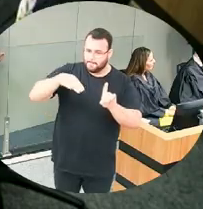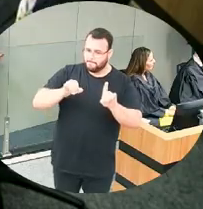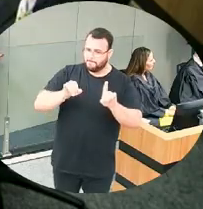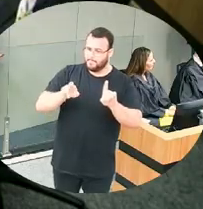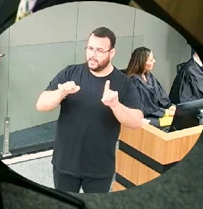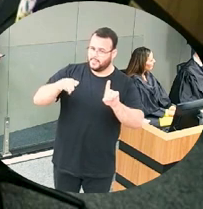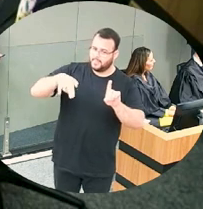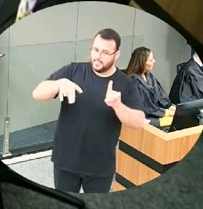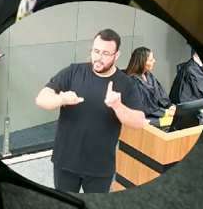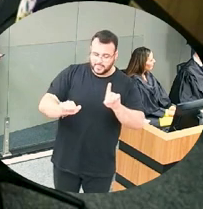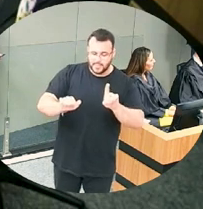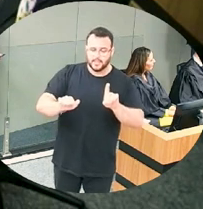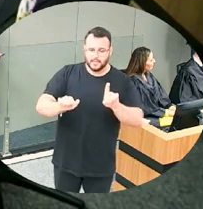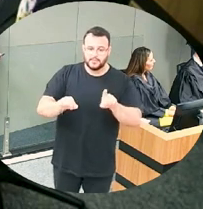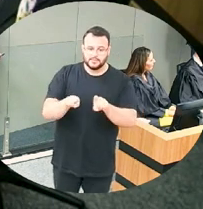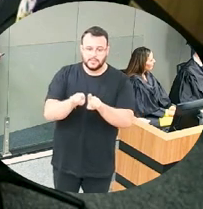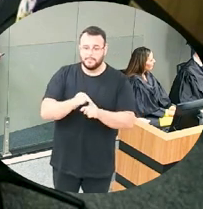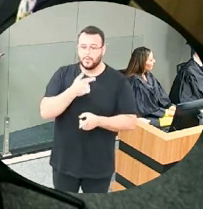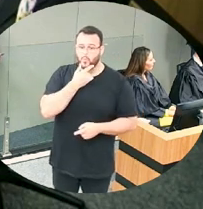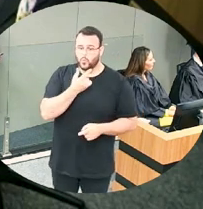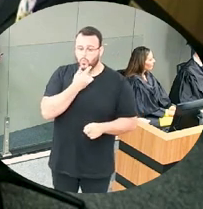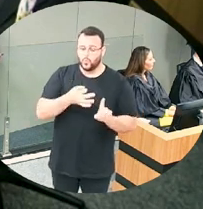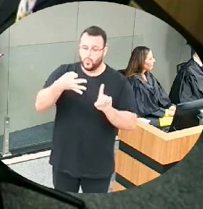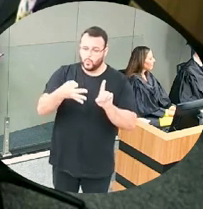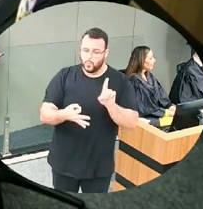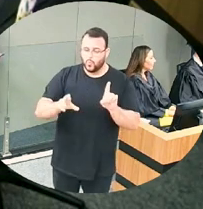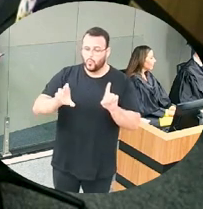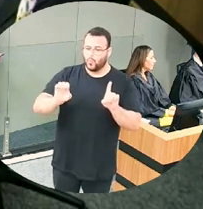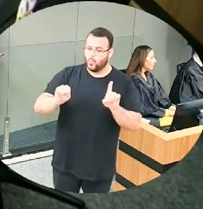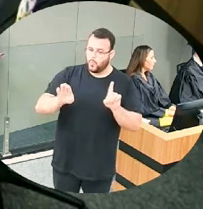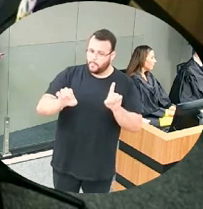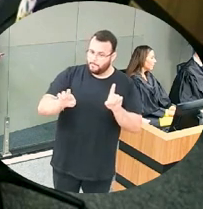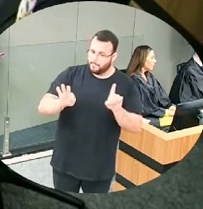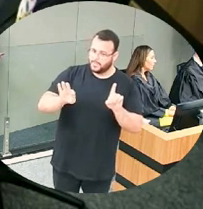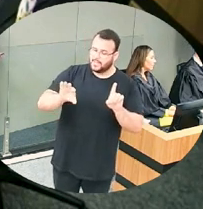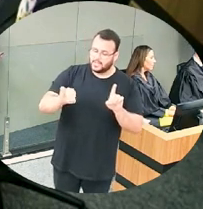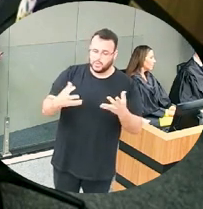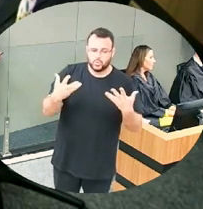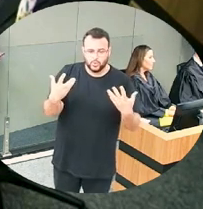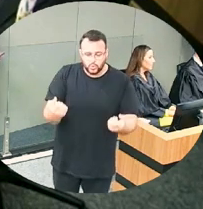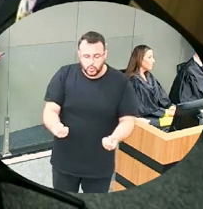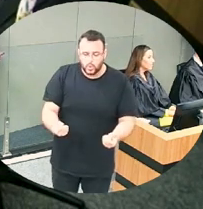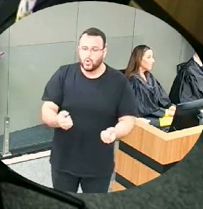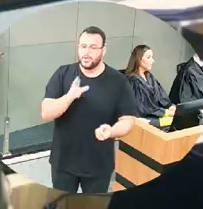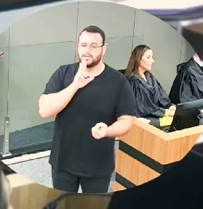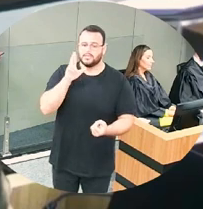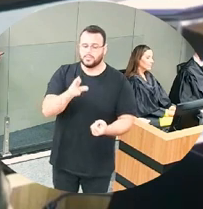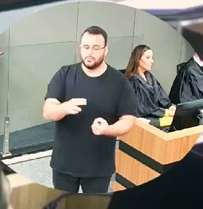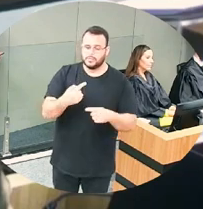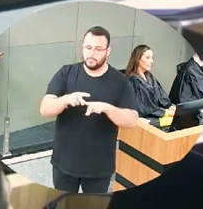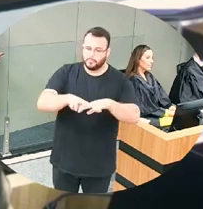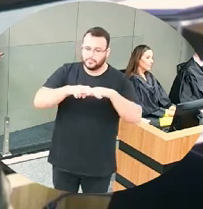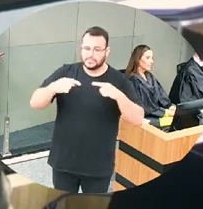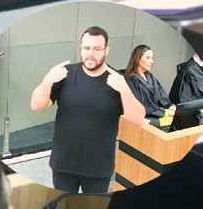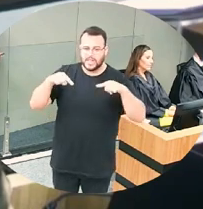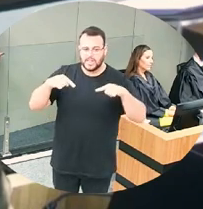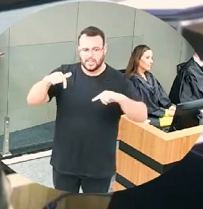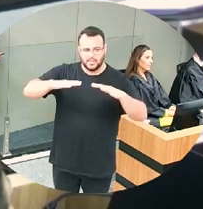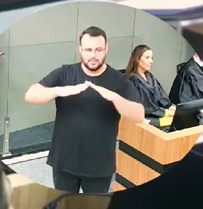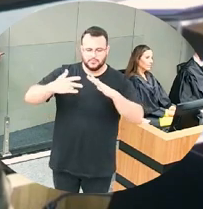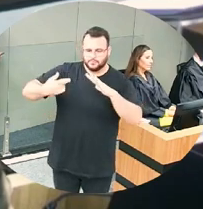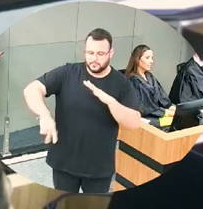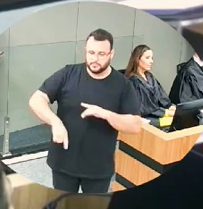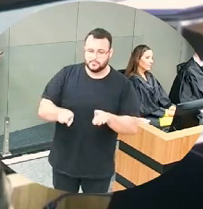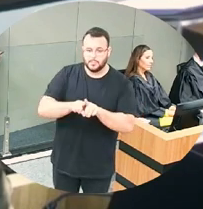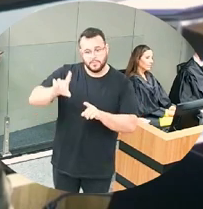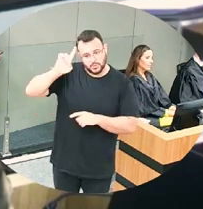uliano bertold e ao Desembargador Roberto basilon leite que assentaram O encargo de responder pela ouvidoria desta casa função